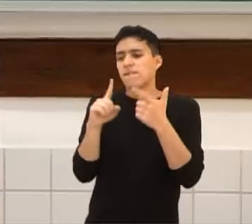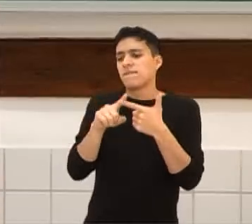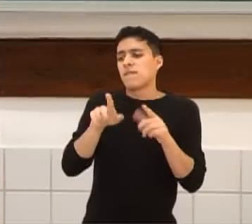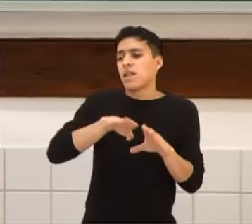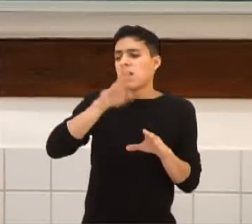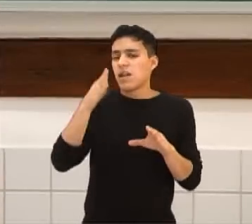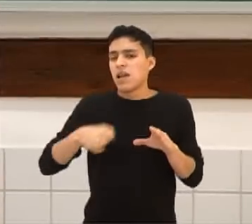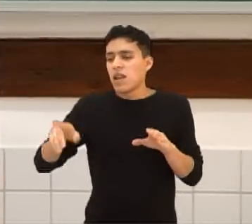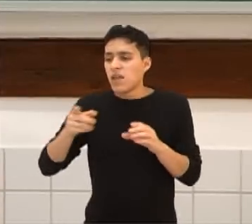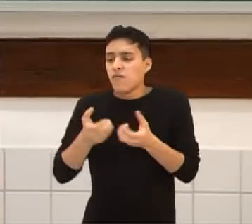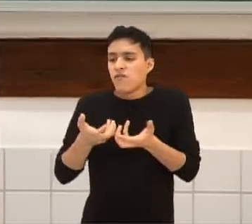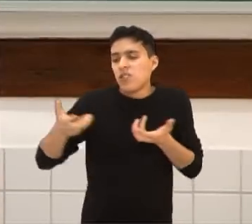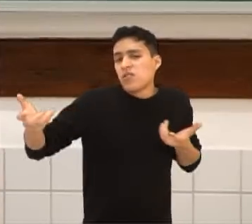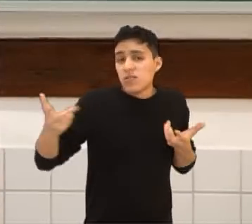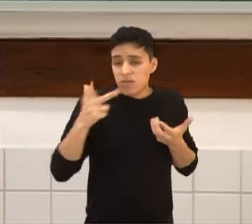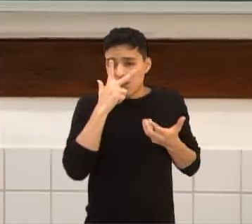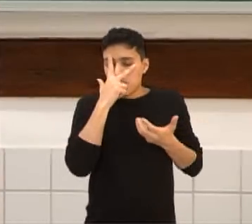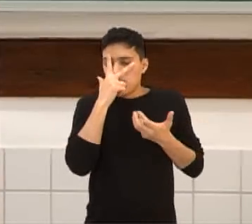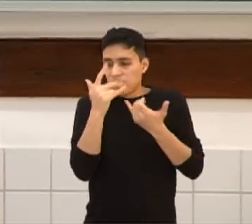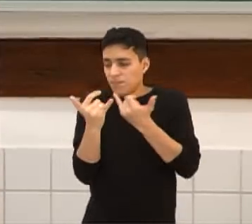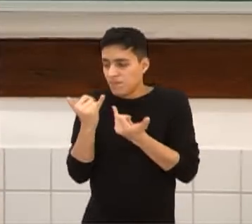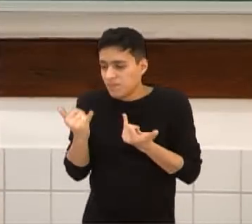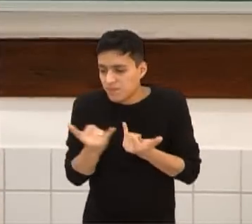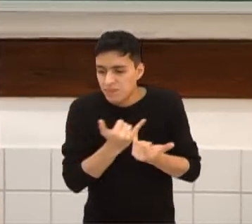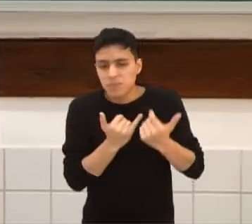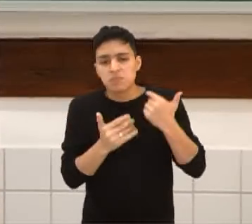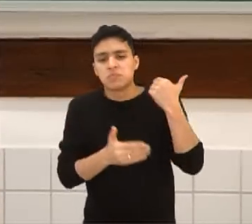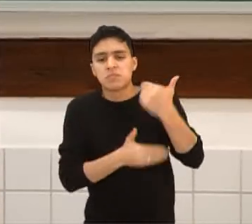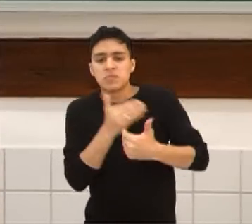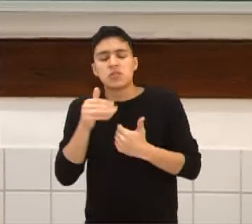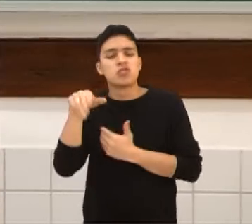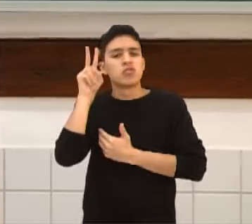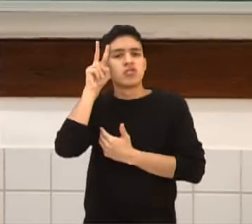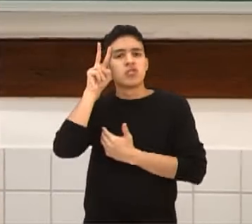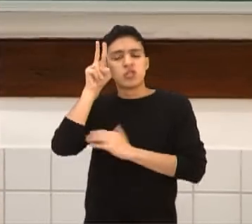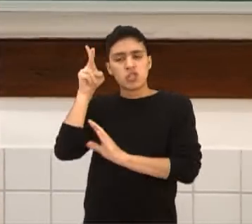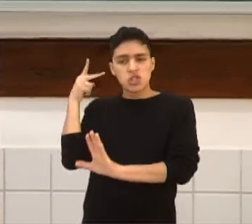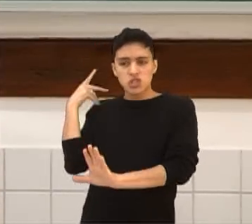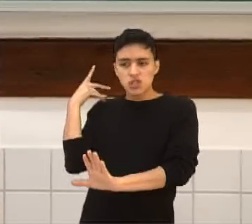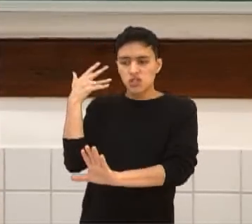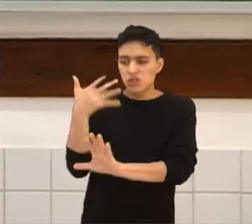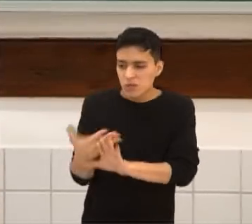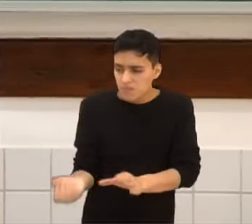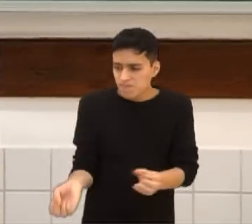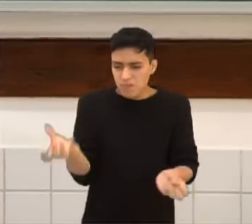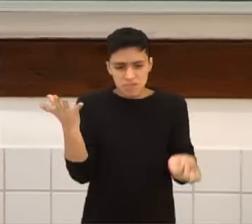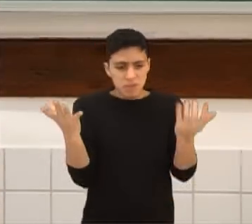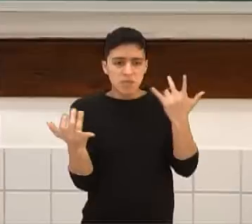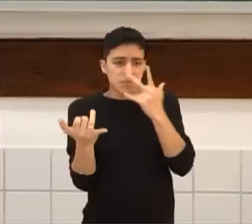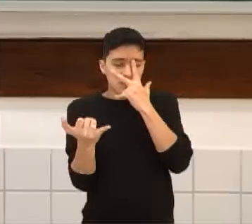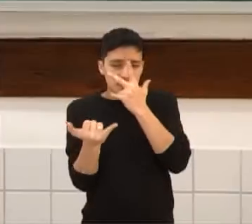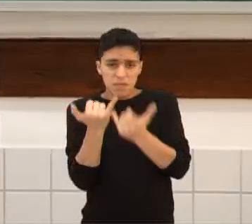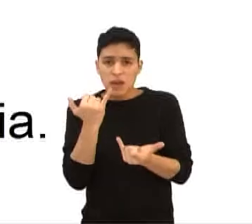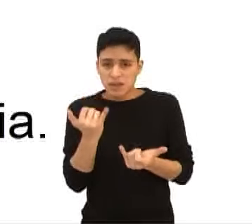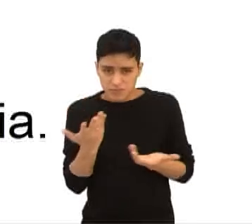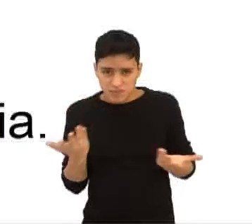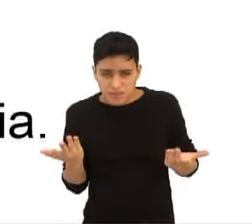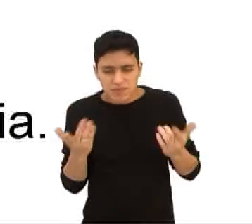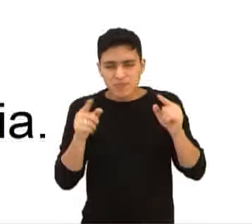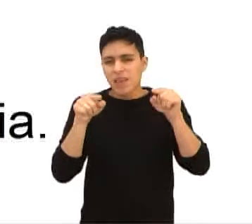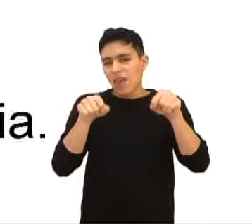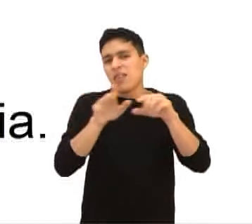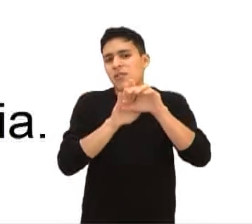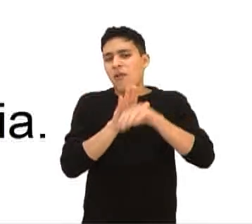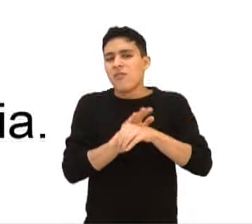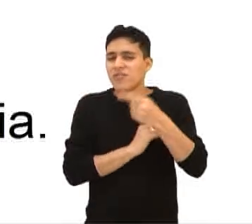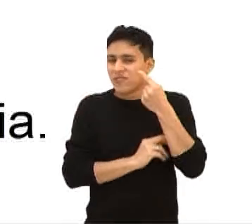de vegetação similares e que tiveram um processo histórico de formação também similares, que é essa definição que você está